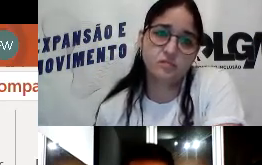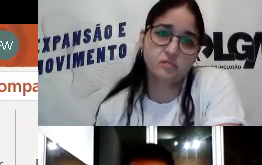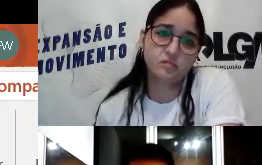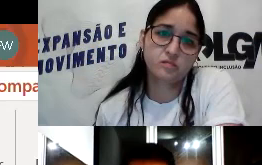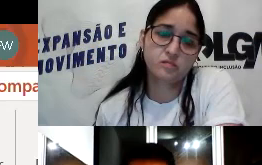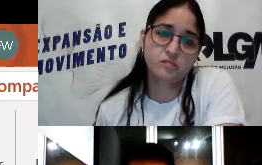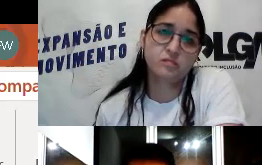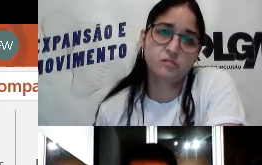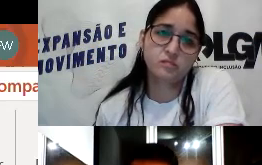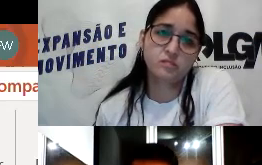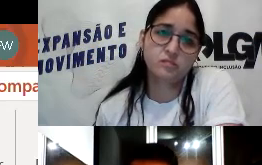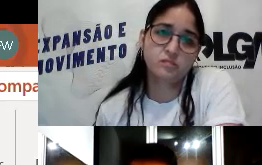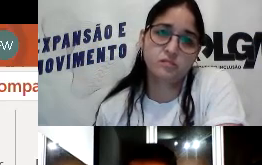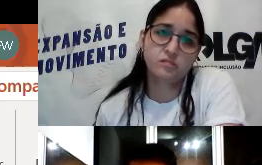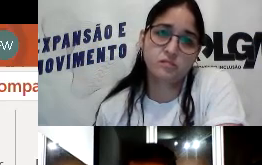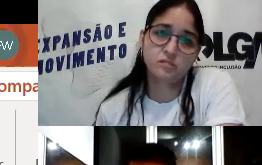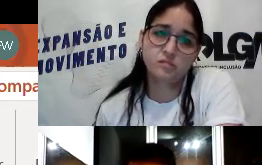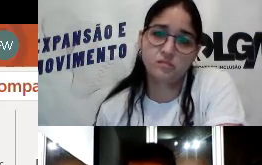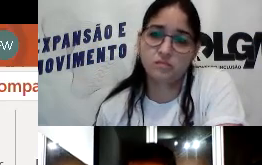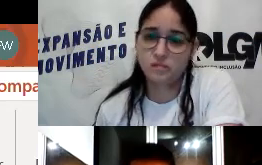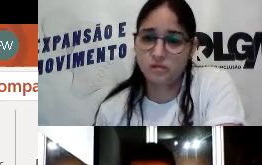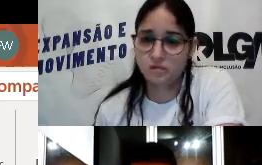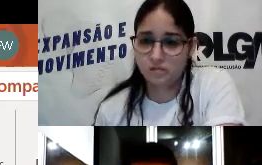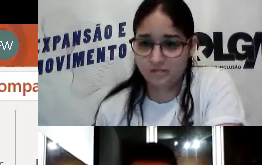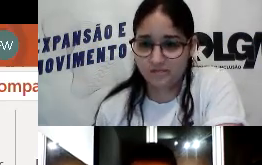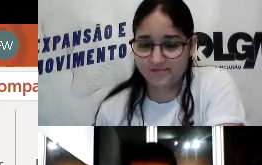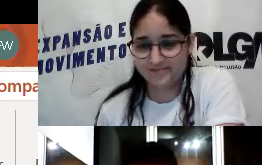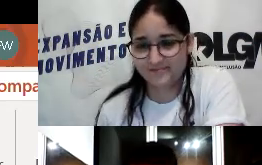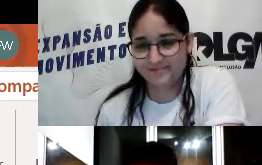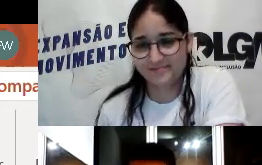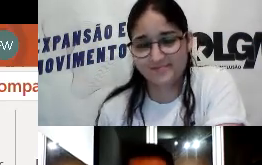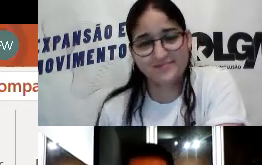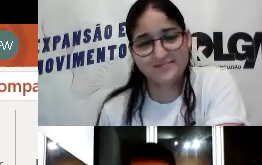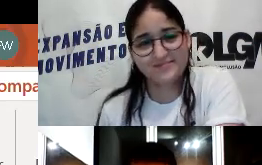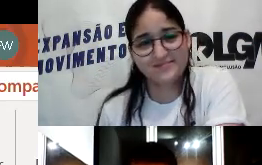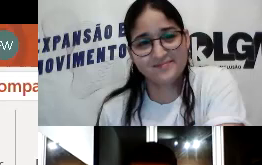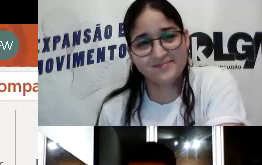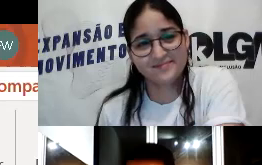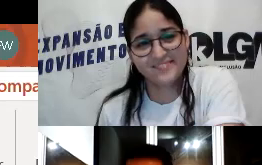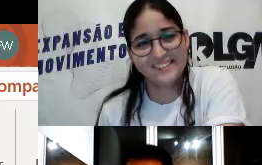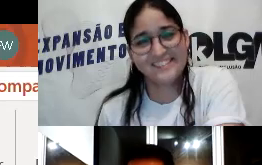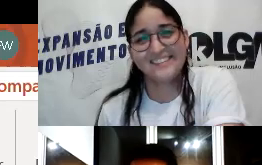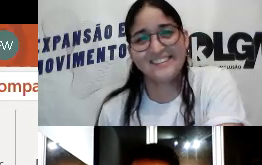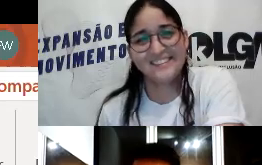a gente tenha mais, né? Agradeço bastante o convite. Obrigado, Silvia. Também sou seu fã.